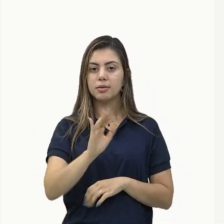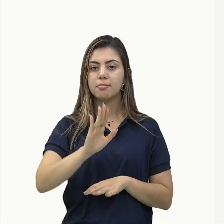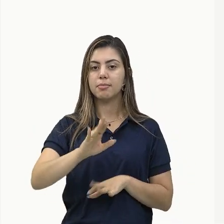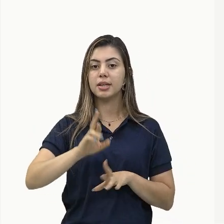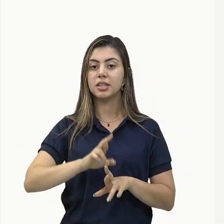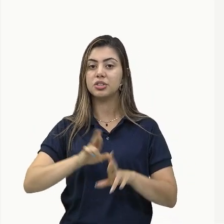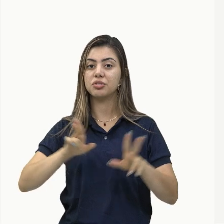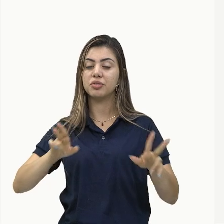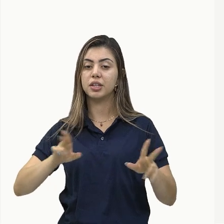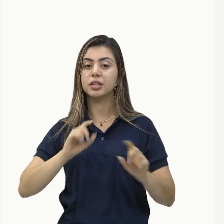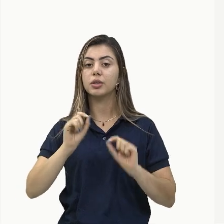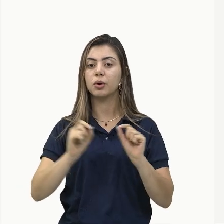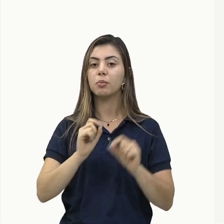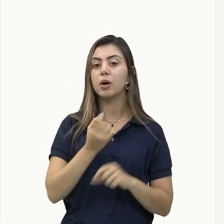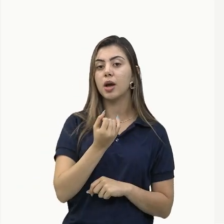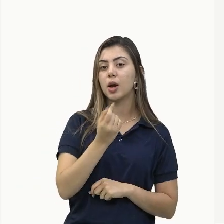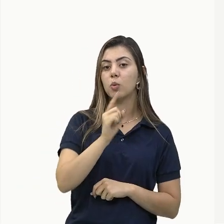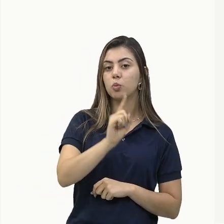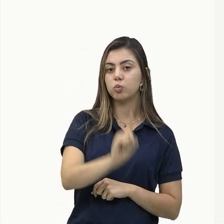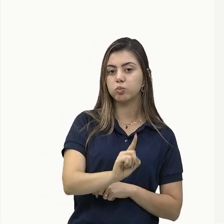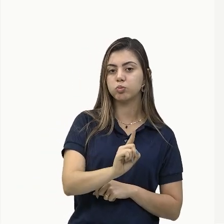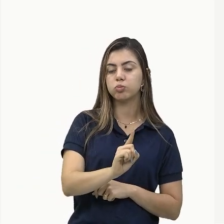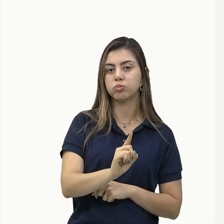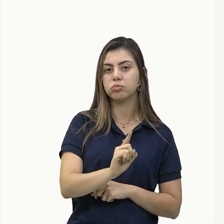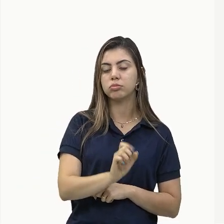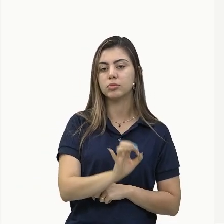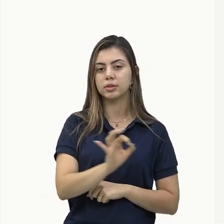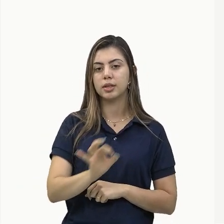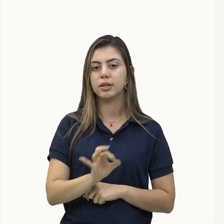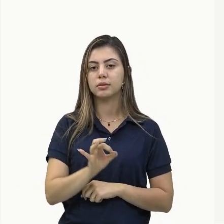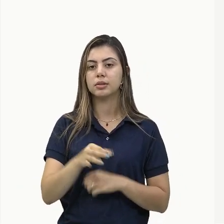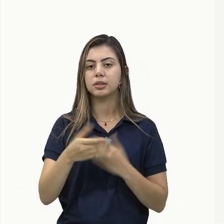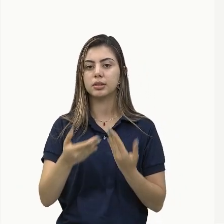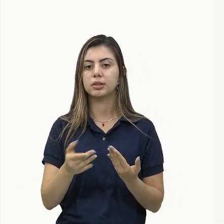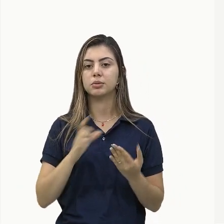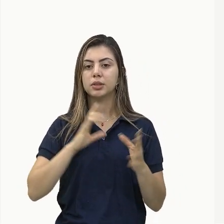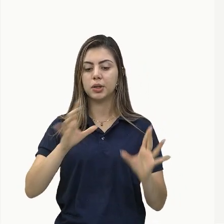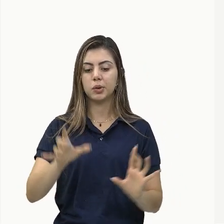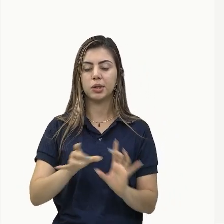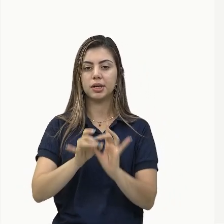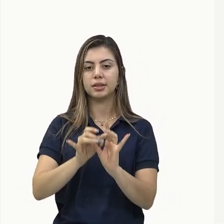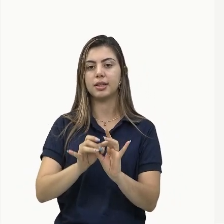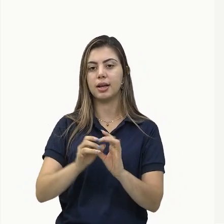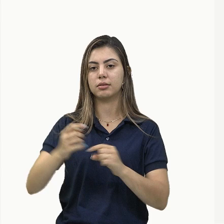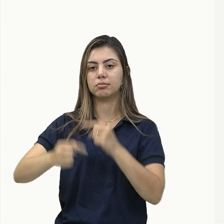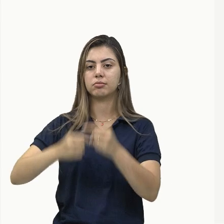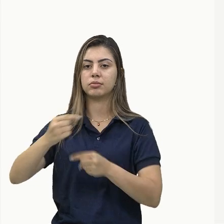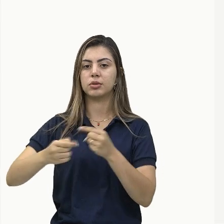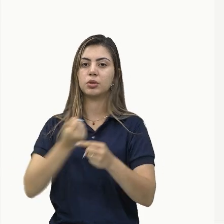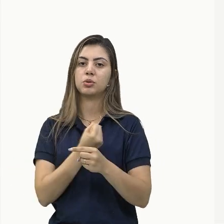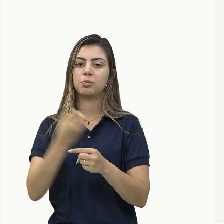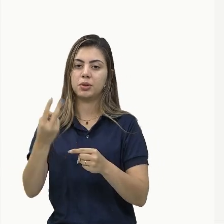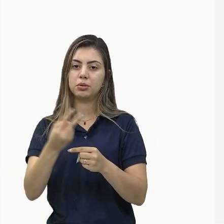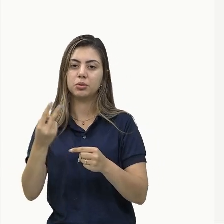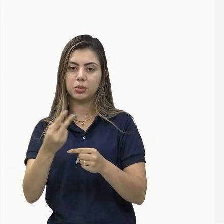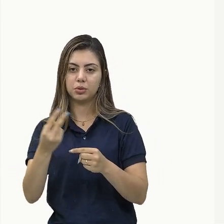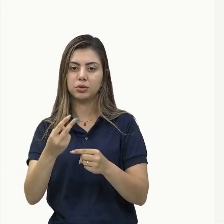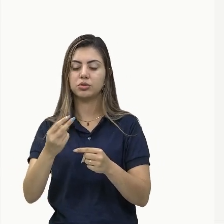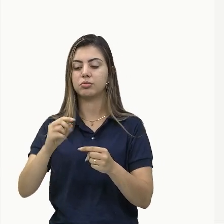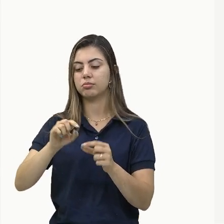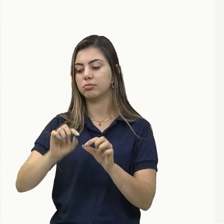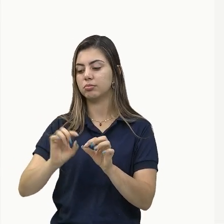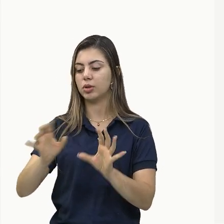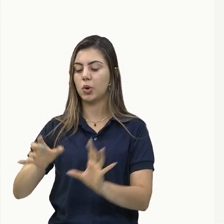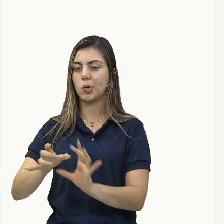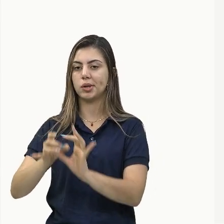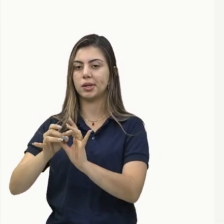é U1. A diferença de potencial que está ligado ao resistor 2 é U2, e a diferença de potencial que está